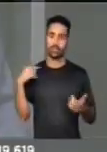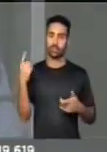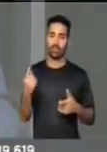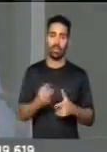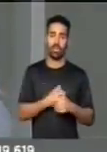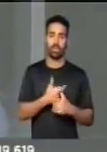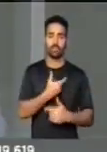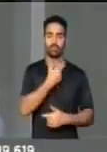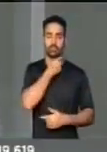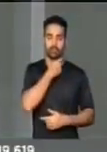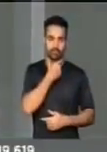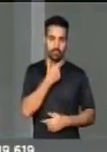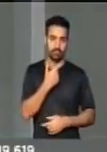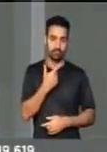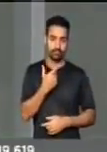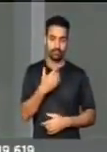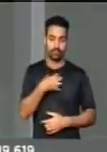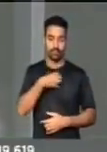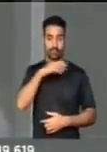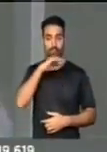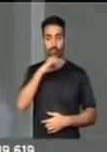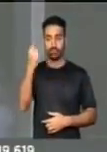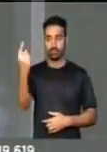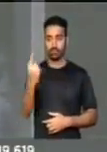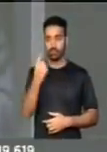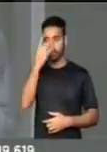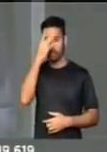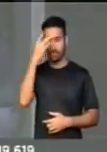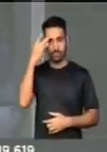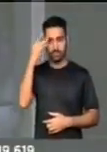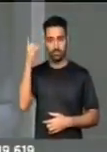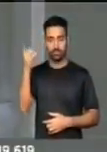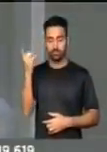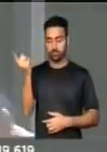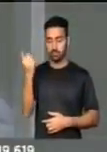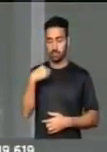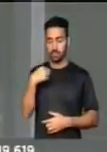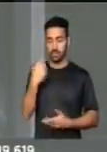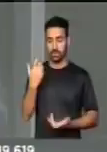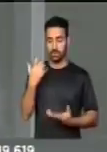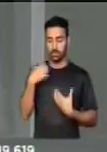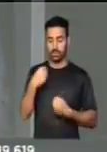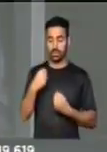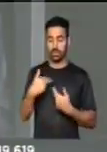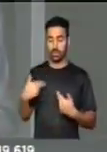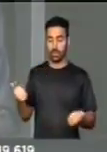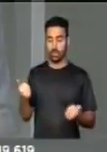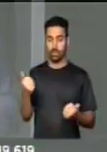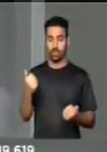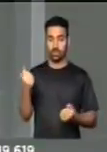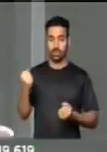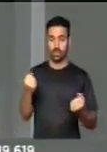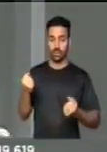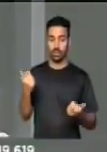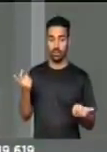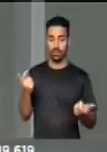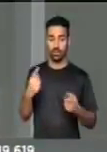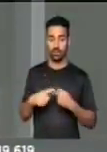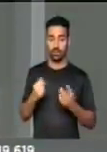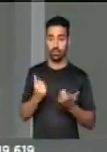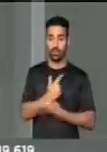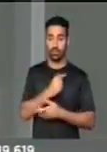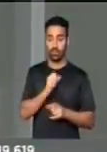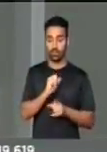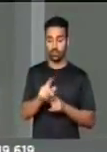o constrangimento de ter um oficial de justiça com a execução judicial, exatamente buscando um bem que foi comprado a